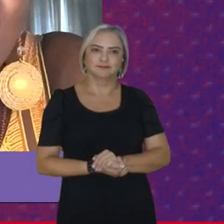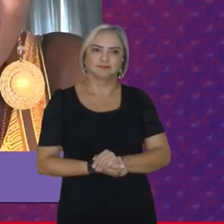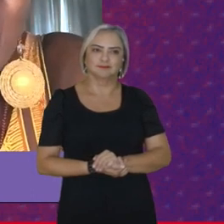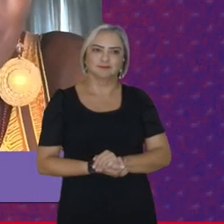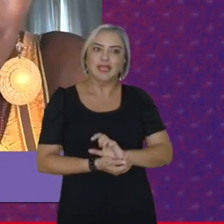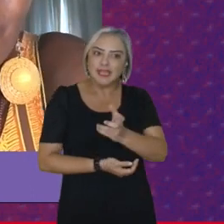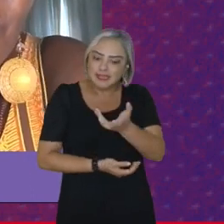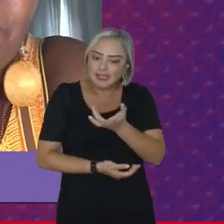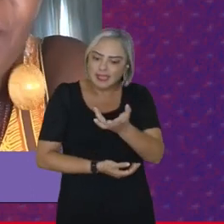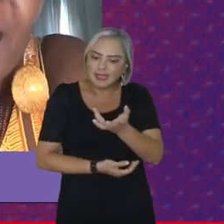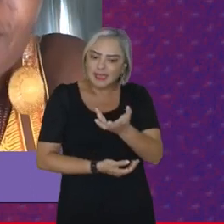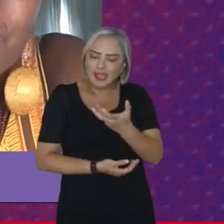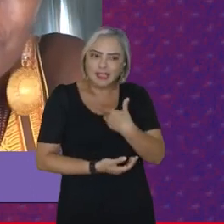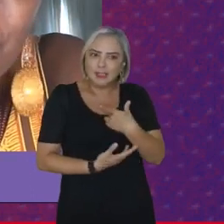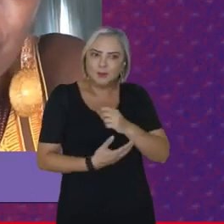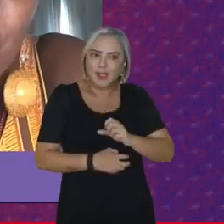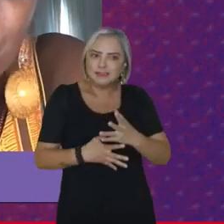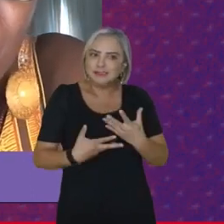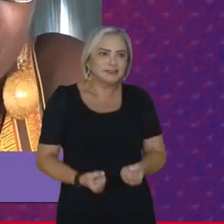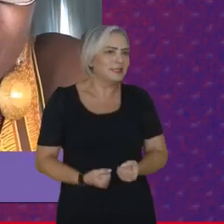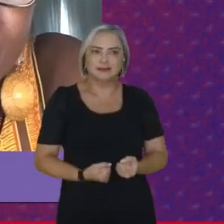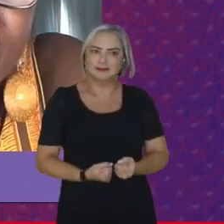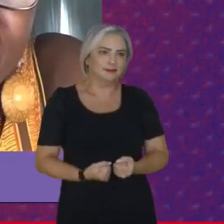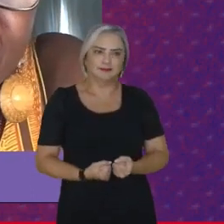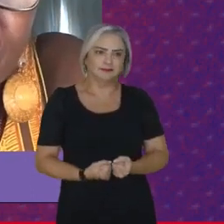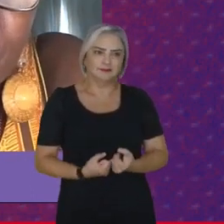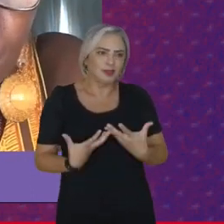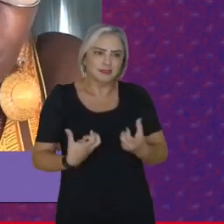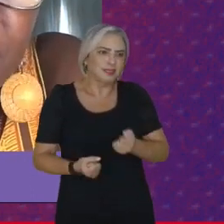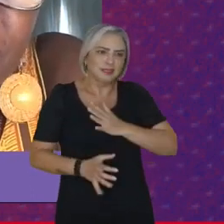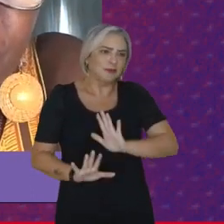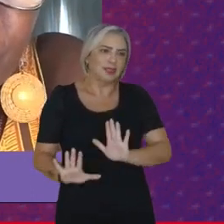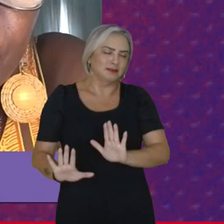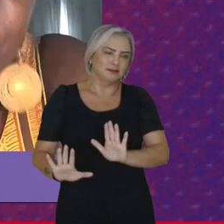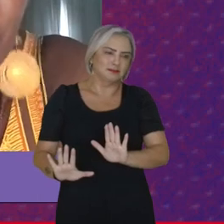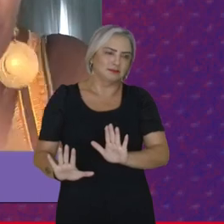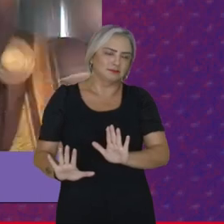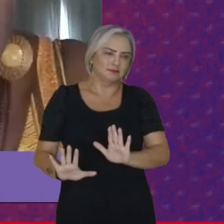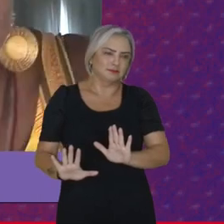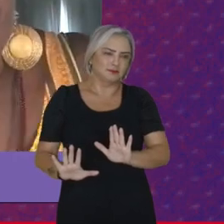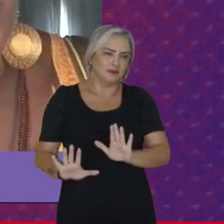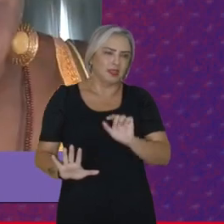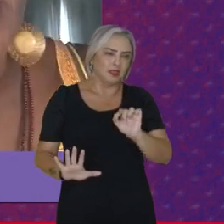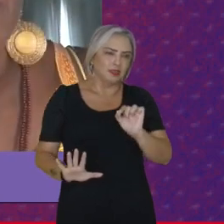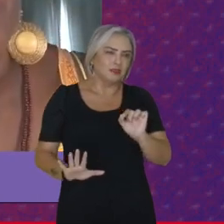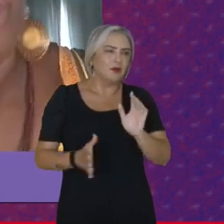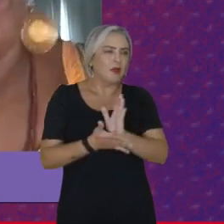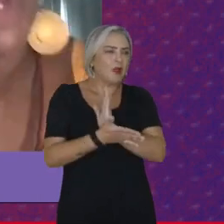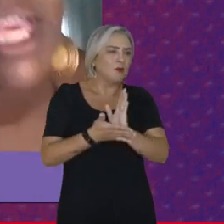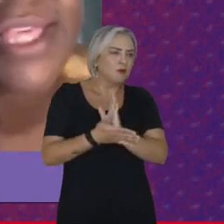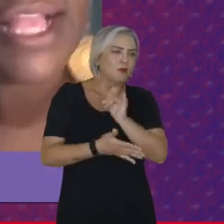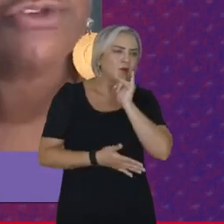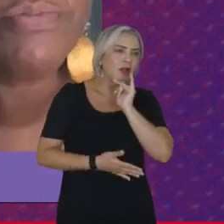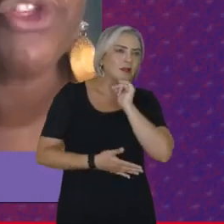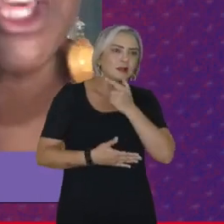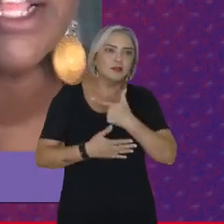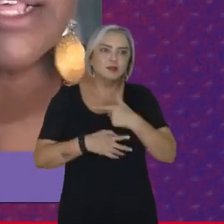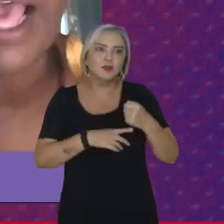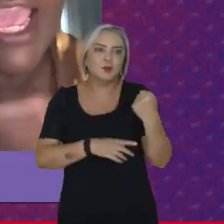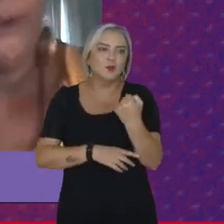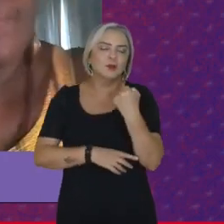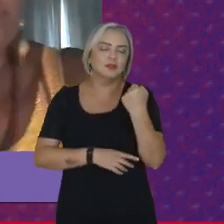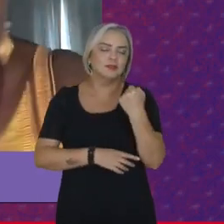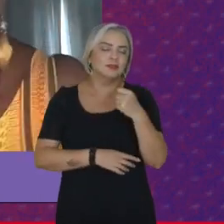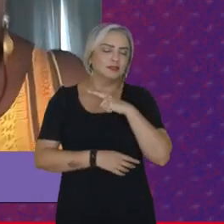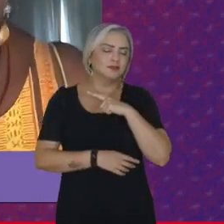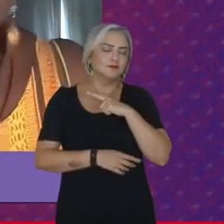Querer estar inconformado e inconformada com isso. Então, eu dei alguns exemplos de conquistas